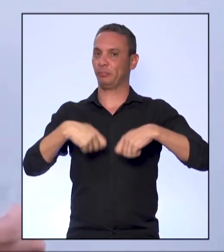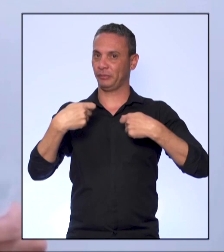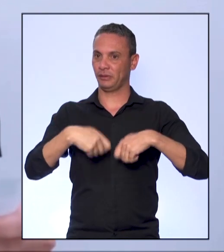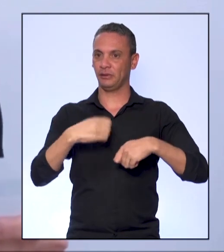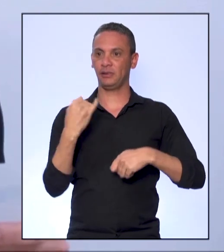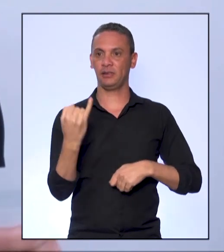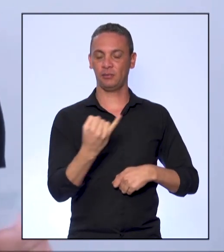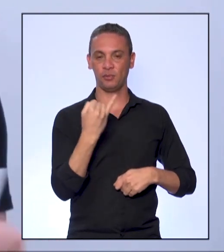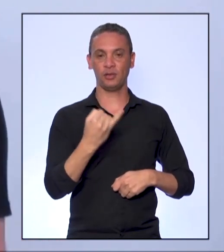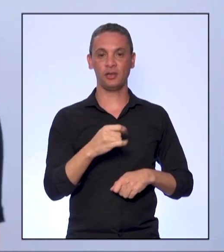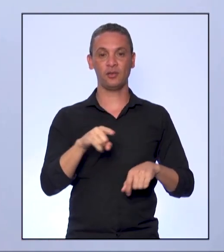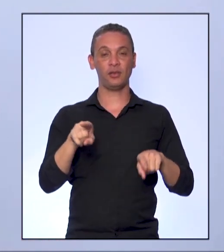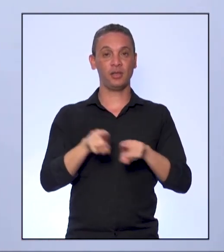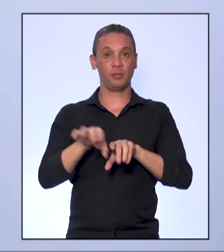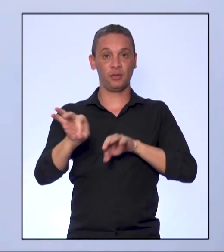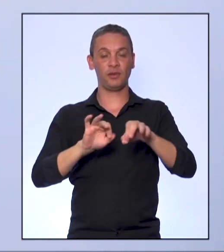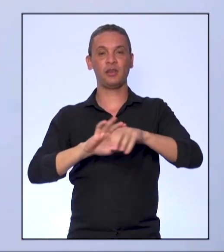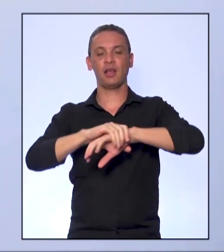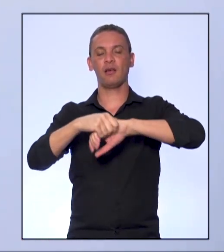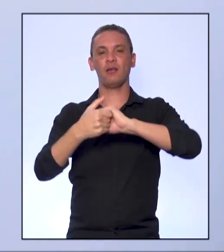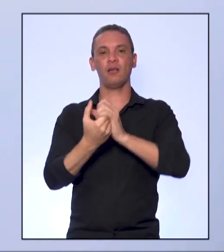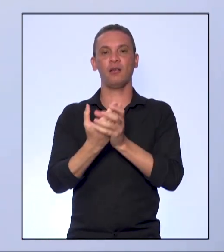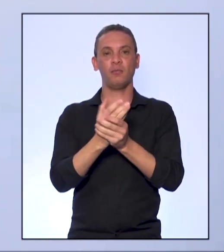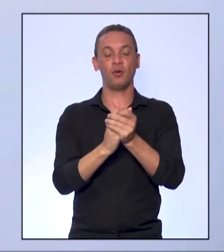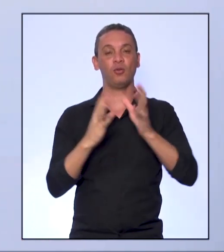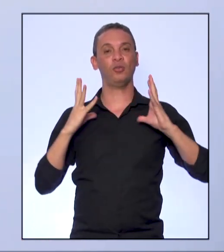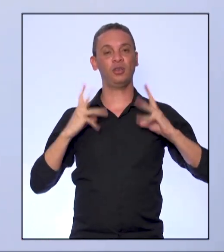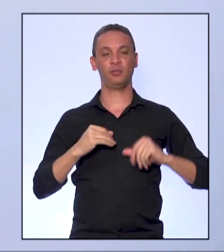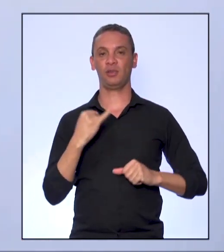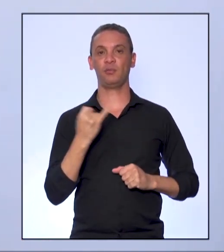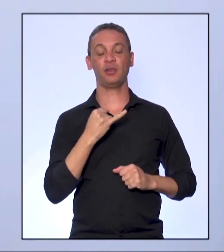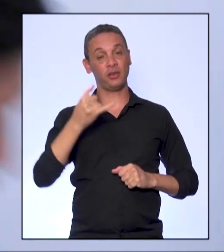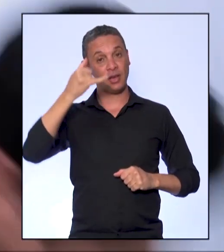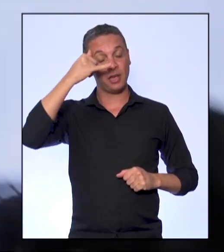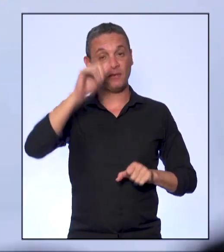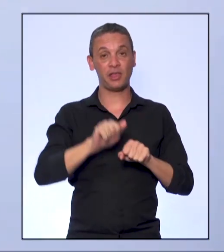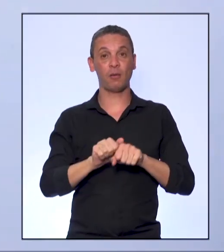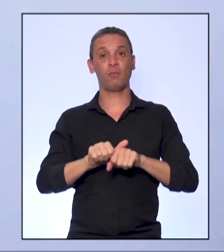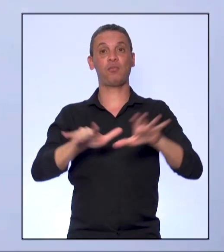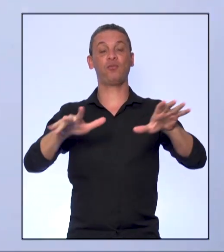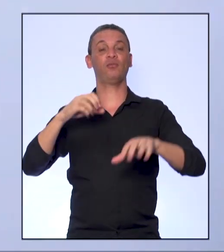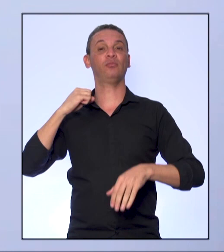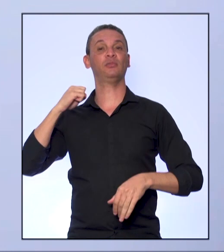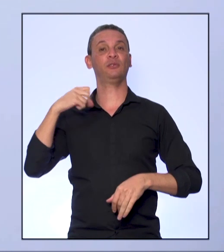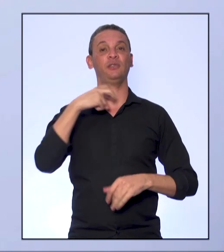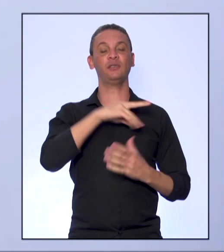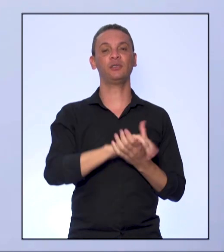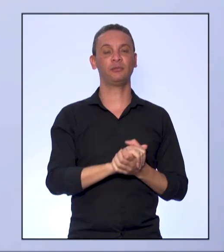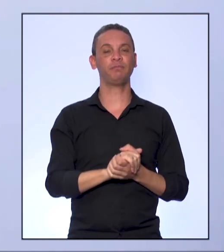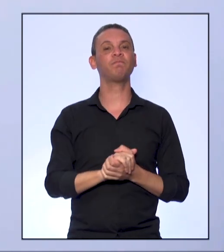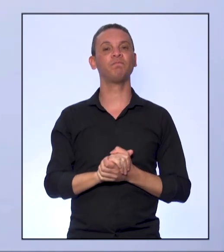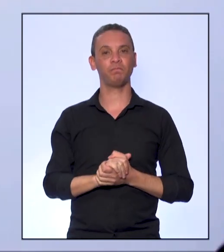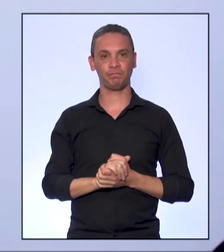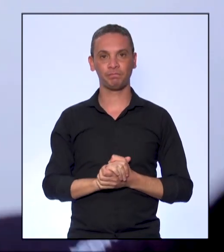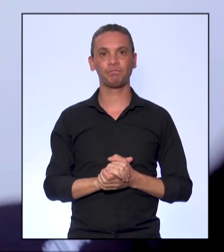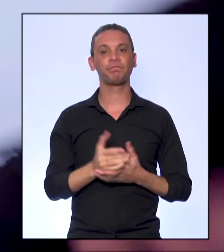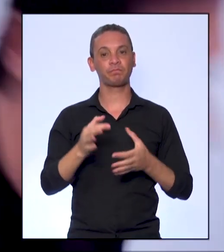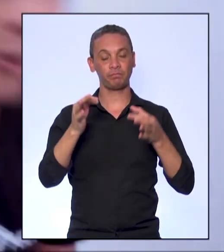disso, lavar as mãos constantemente pode diminuir a transmissão do vírus. Então, bora voltar para